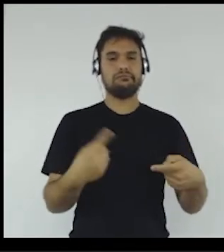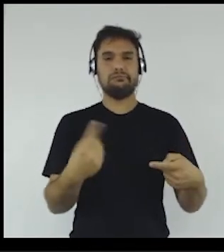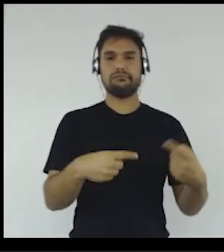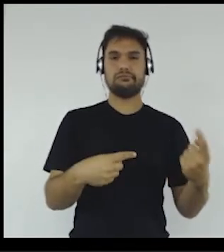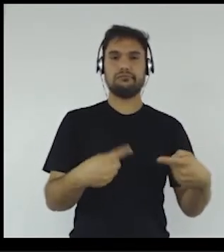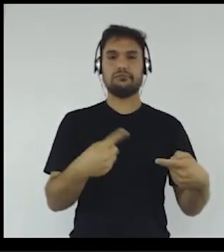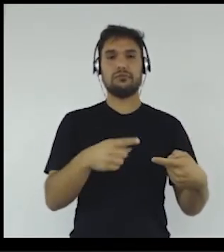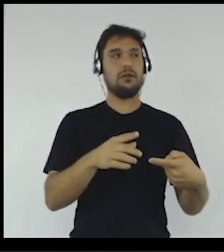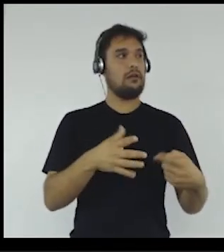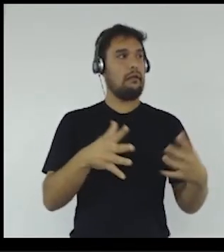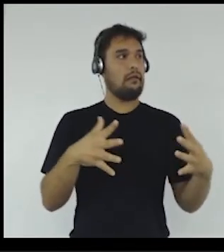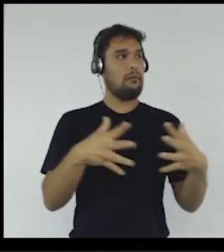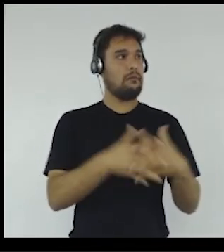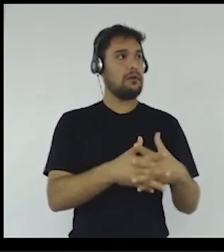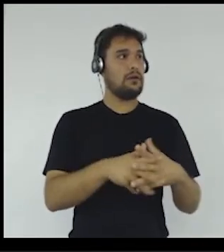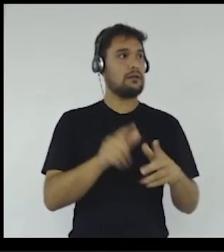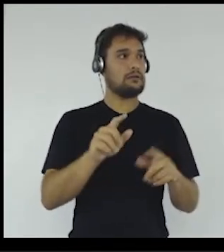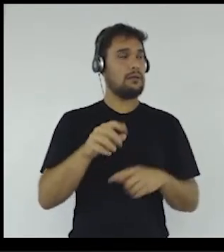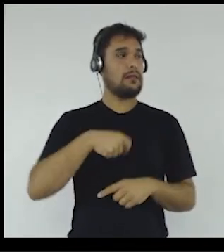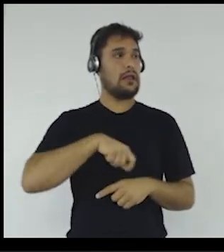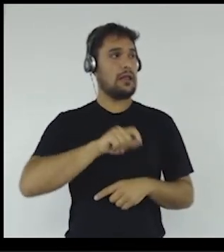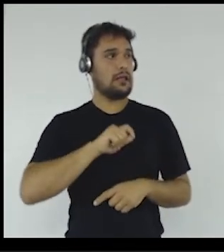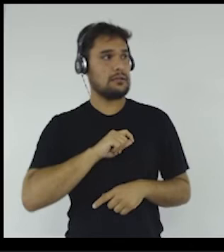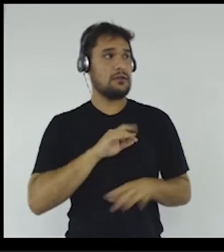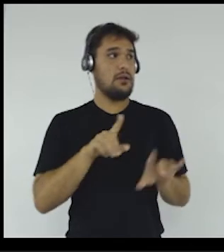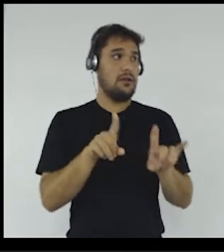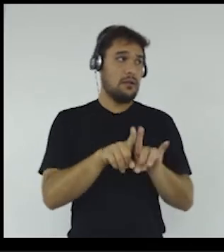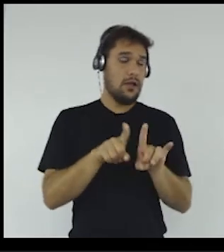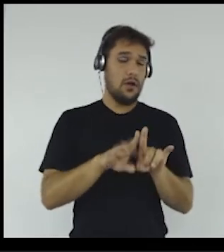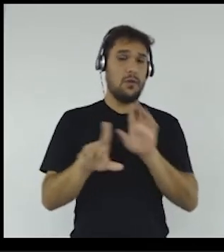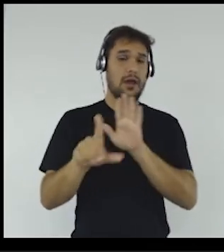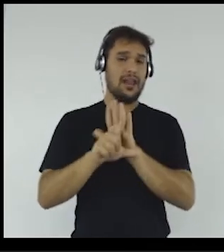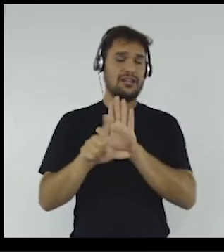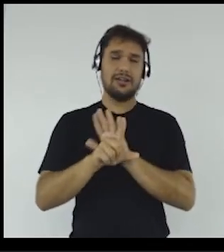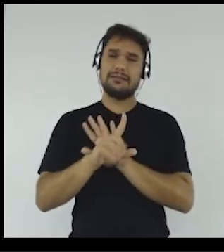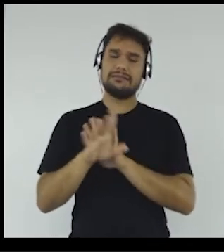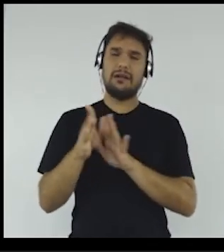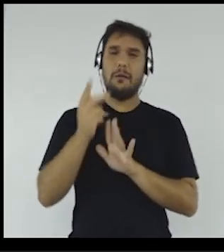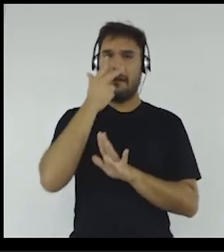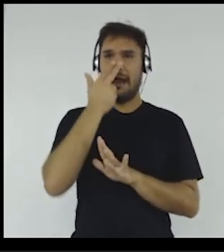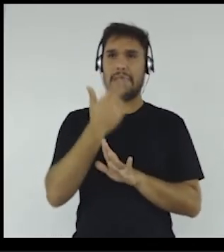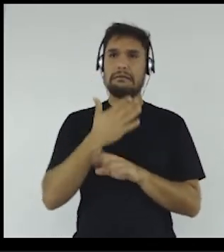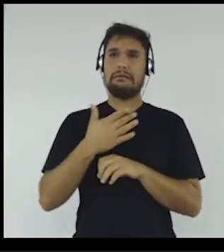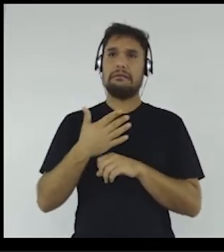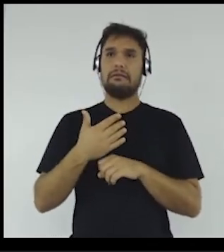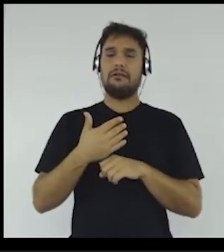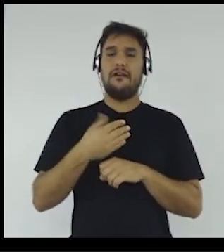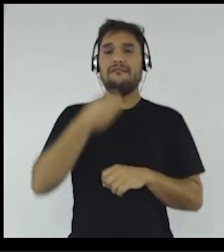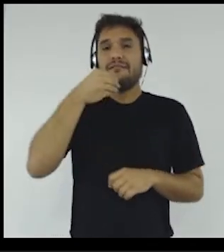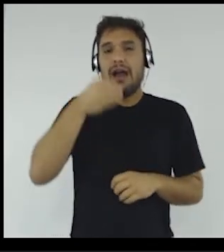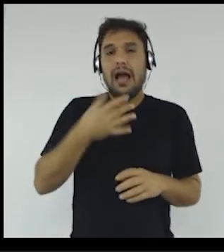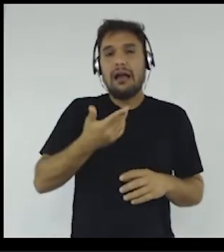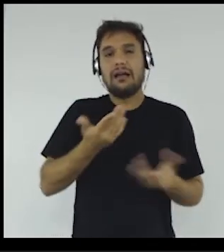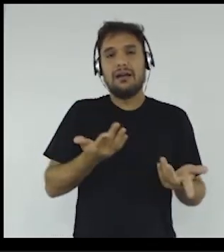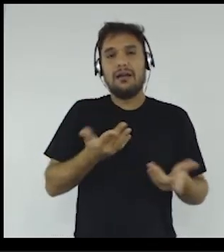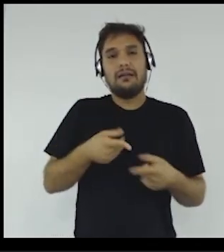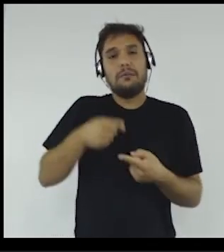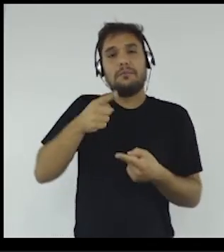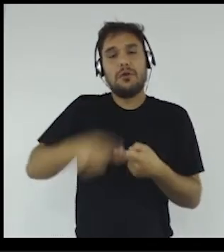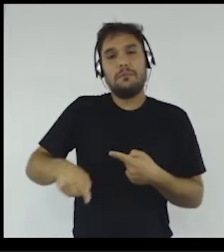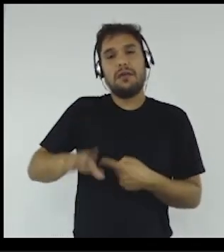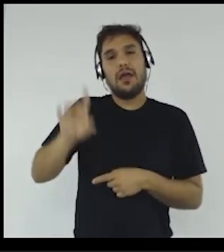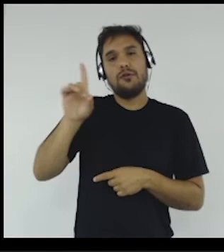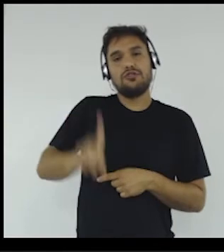nas delegacias policiais. Vigorava uma legislação extremamente paternalista, que cerceava, e muito,